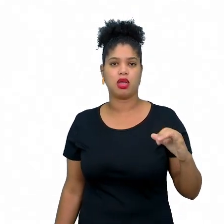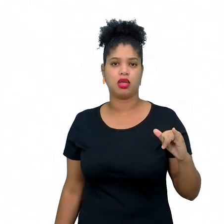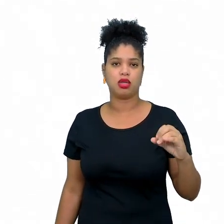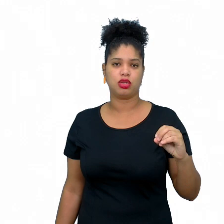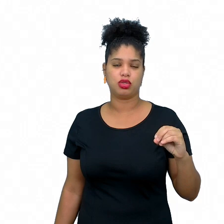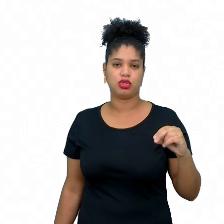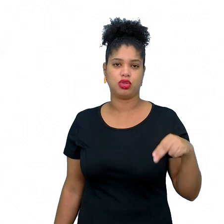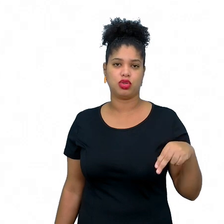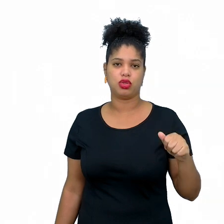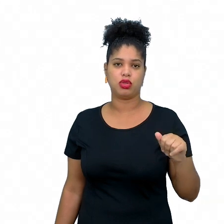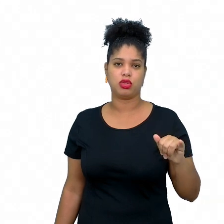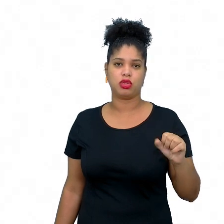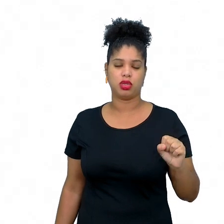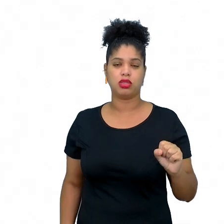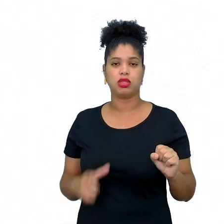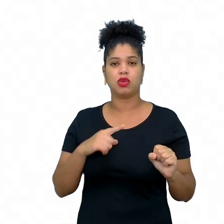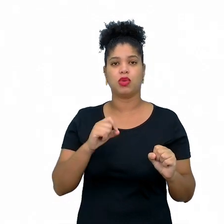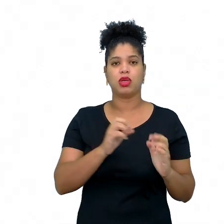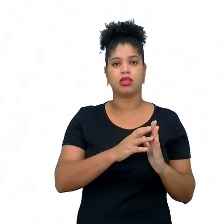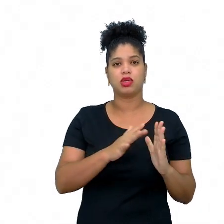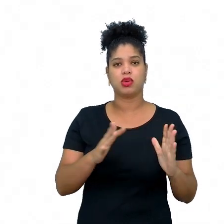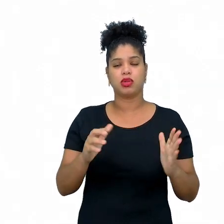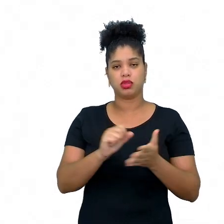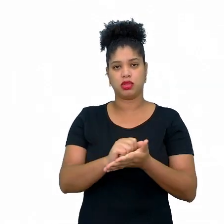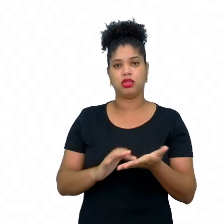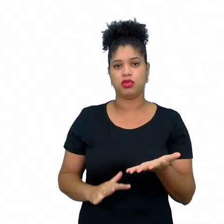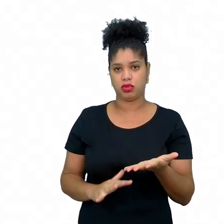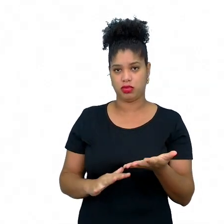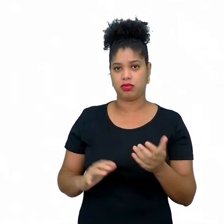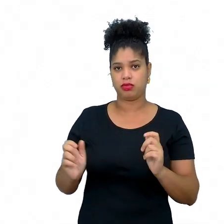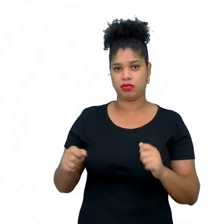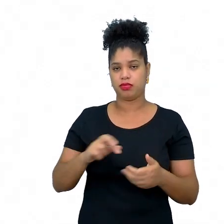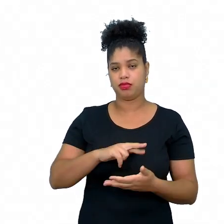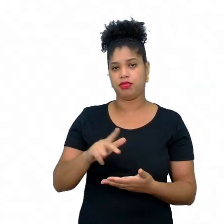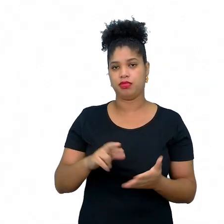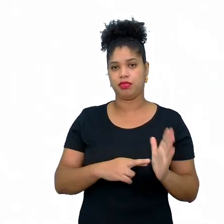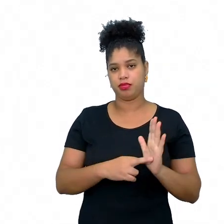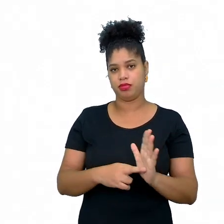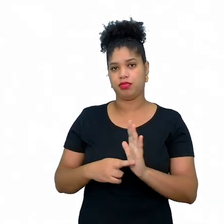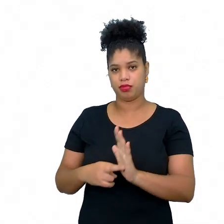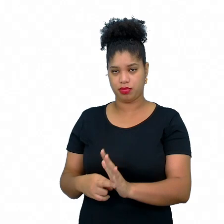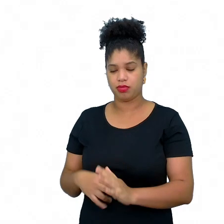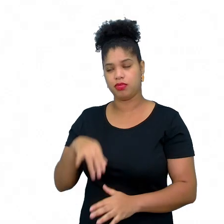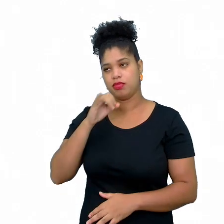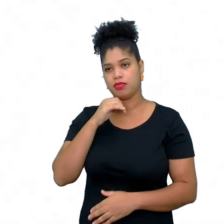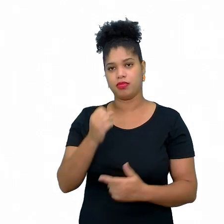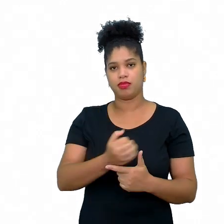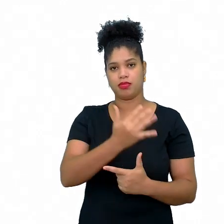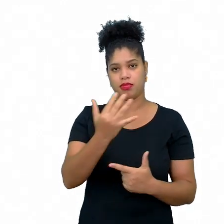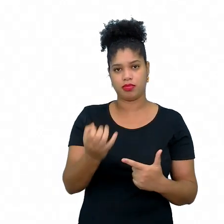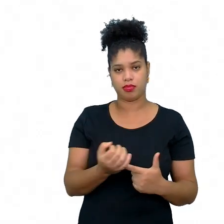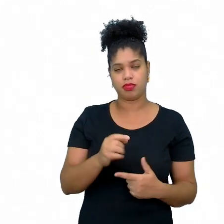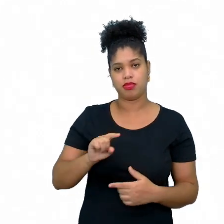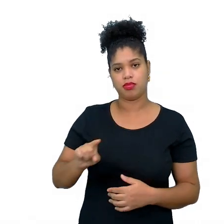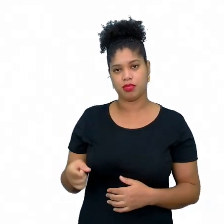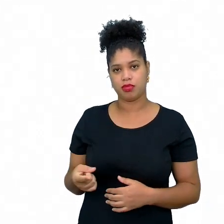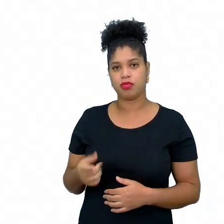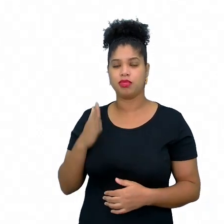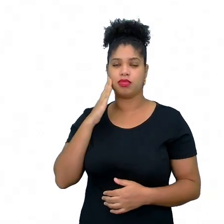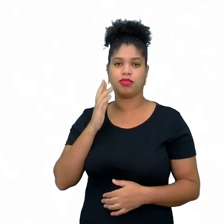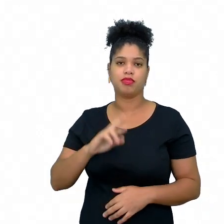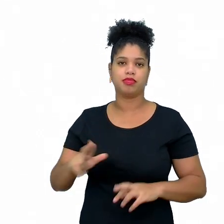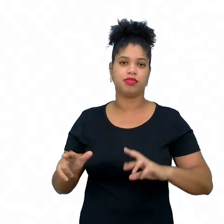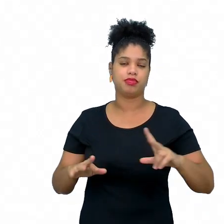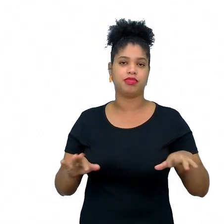de atividade. Reconhecer essas diferentes representações, né? Fração, decimal, qual que é a diferença,